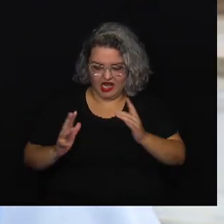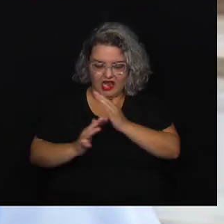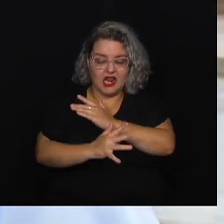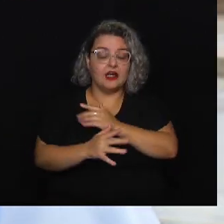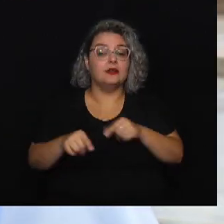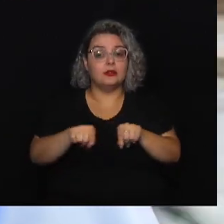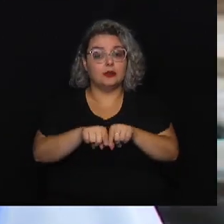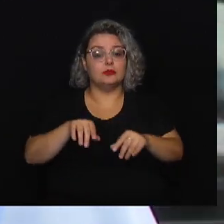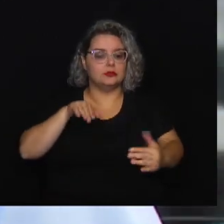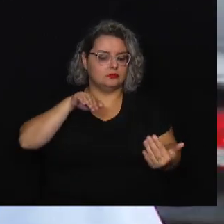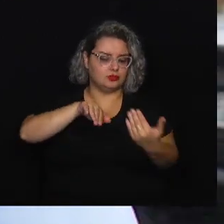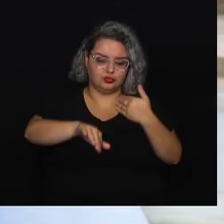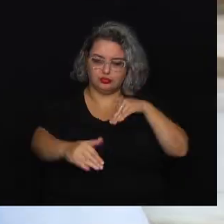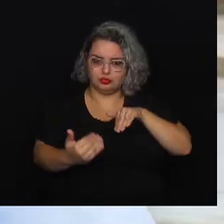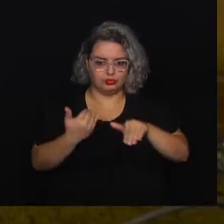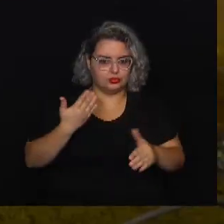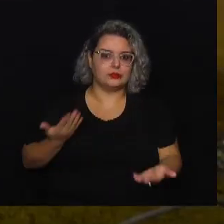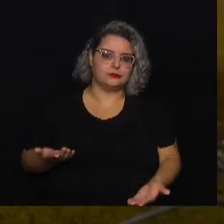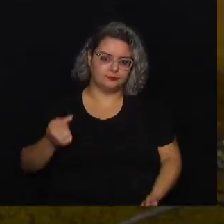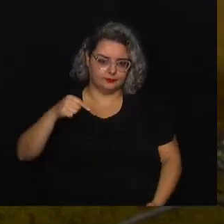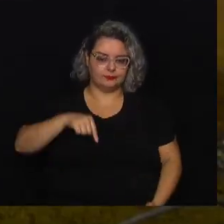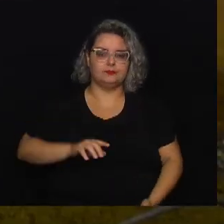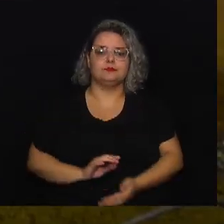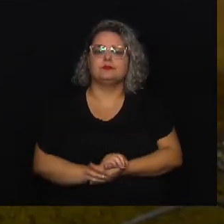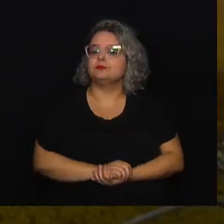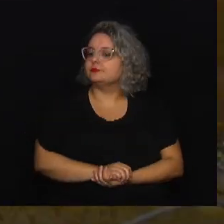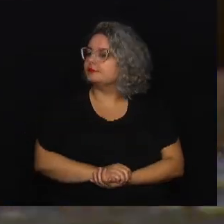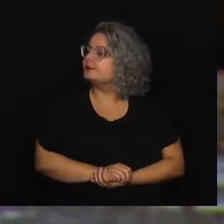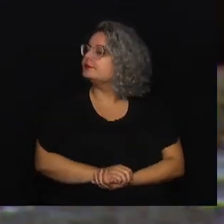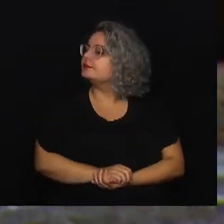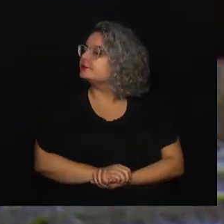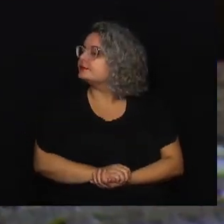usuários desse viário aqui.